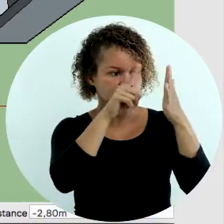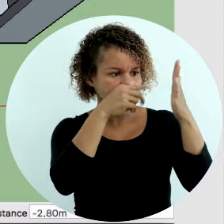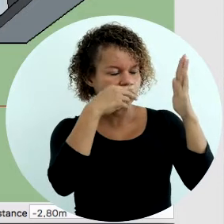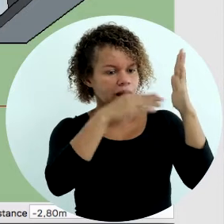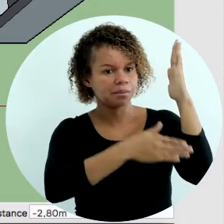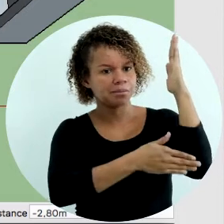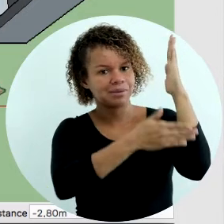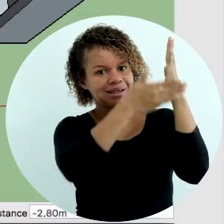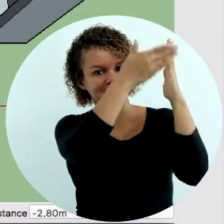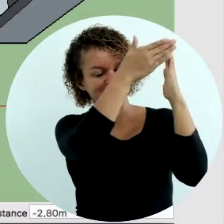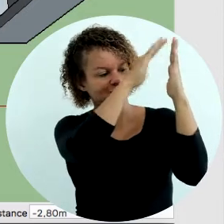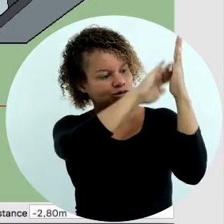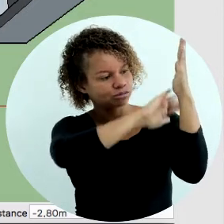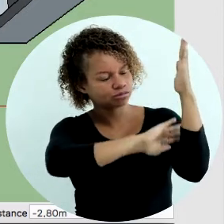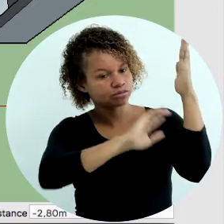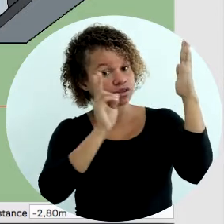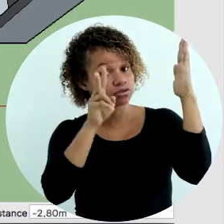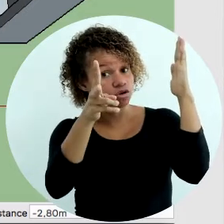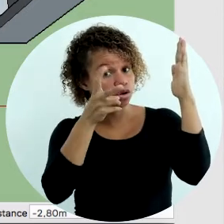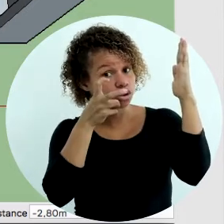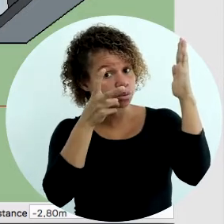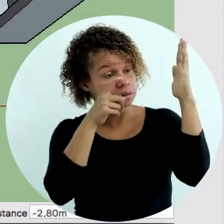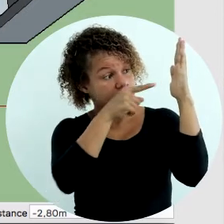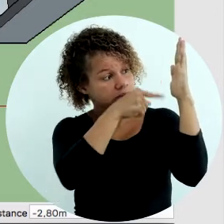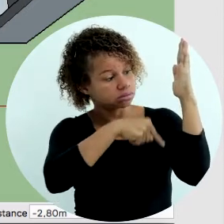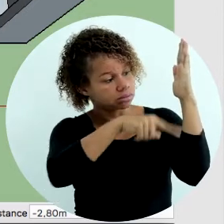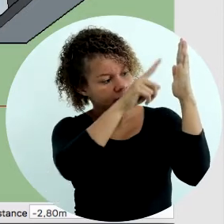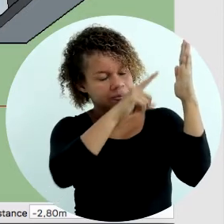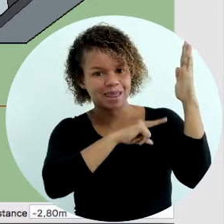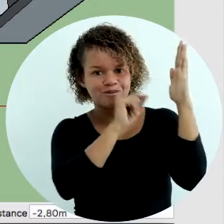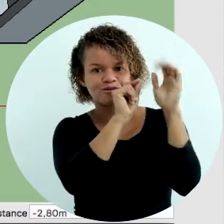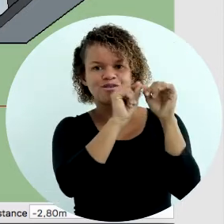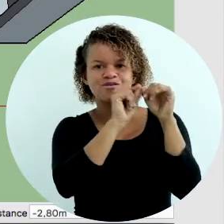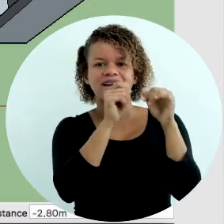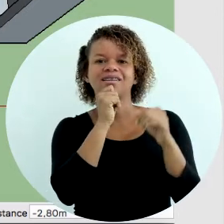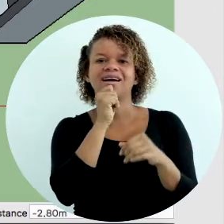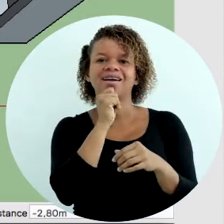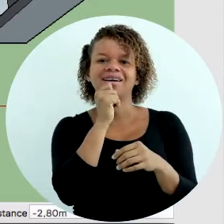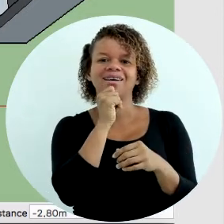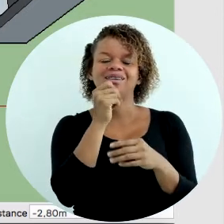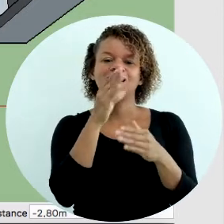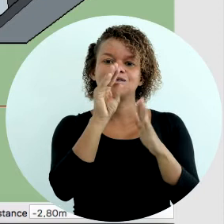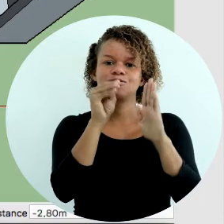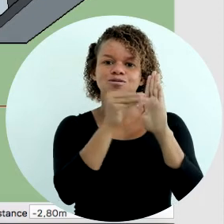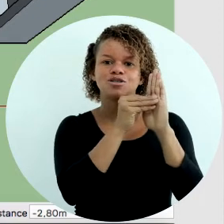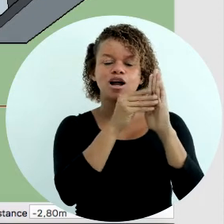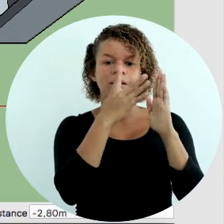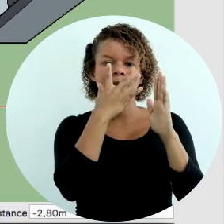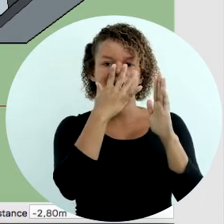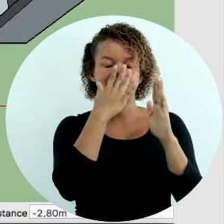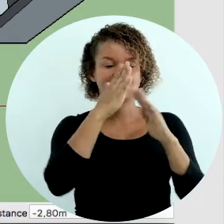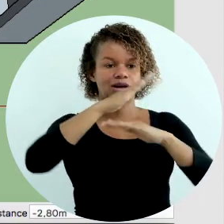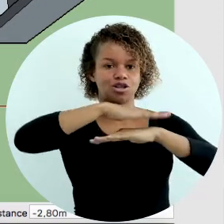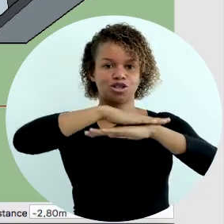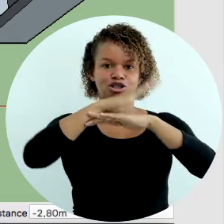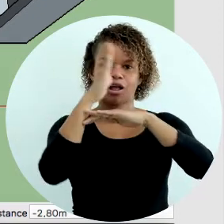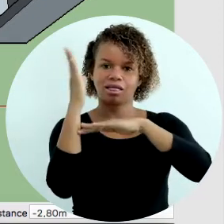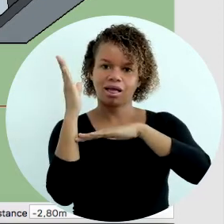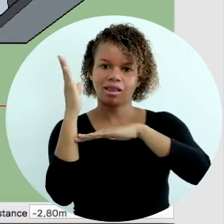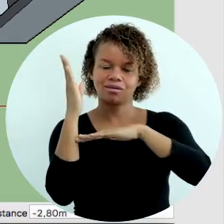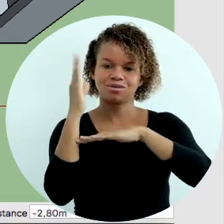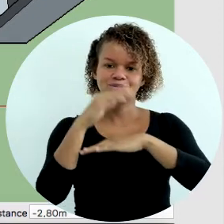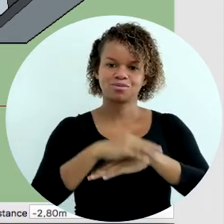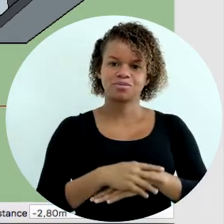Aqui eu tenho a extrusão das paredes e por enquanto vocês vão notar que não foi feito ainda a extrusão do peitoril